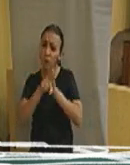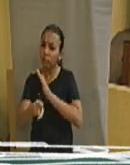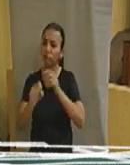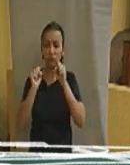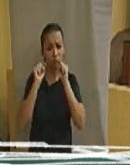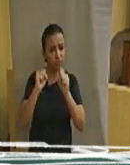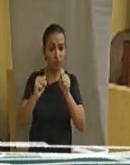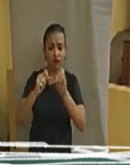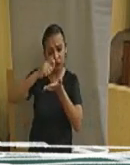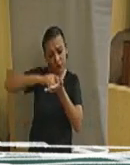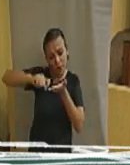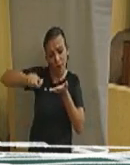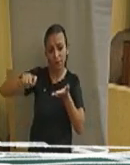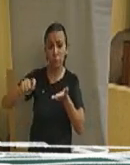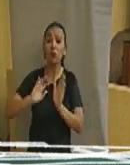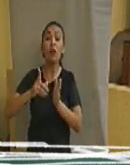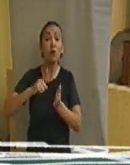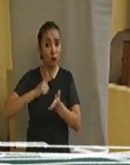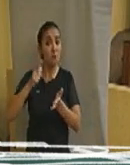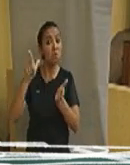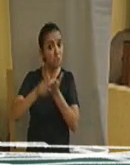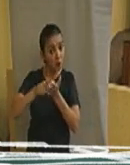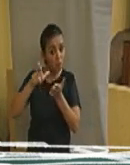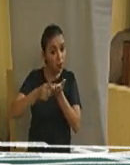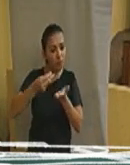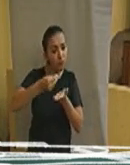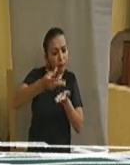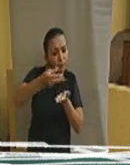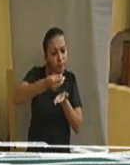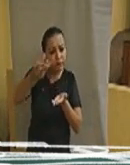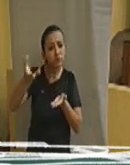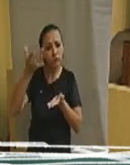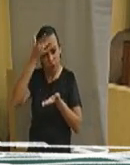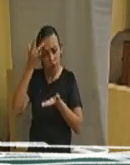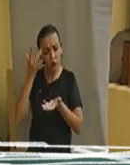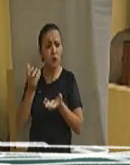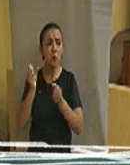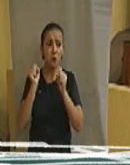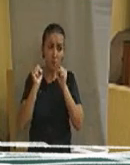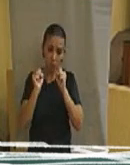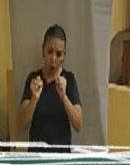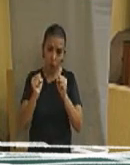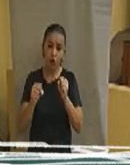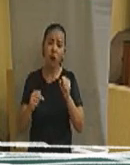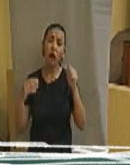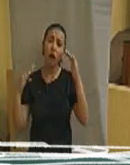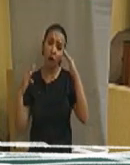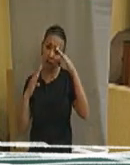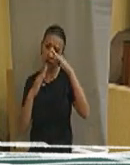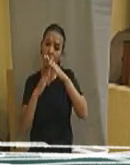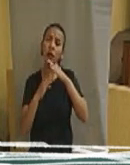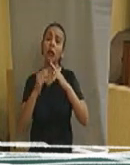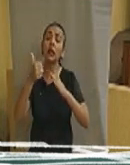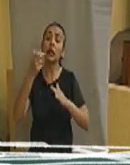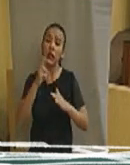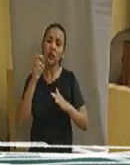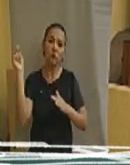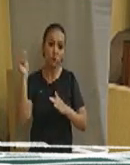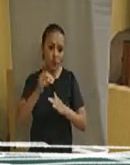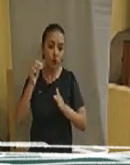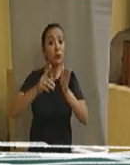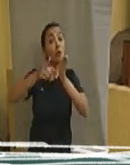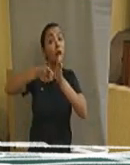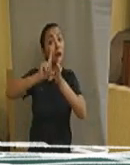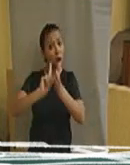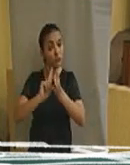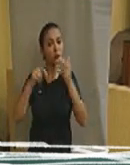essas perguntas. Já estão sendo distribuídas na plateia e vocês terão até 15 minutos de